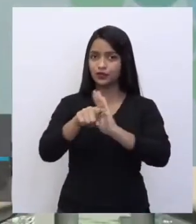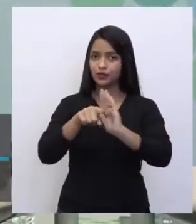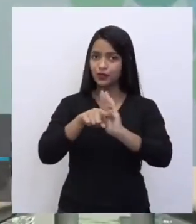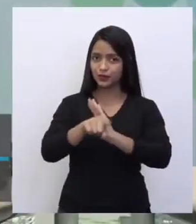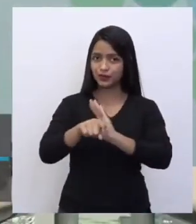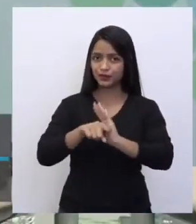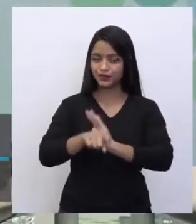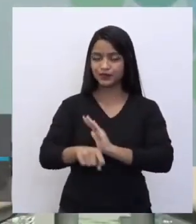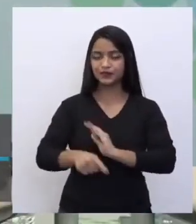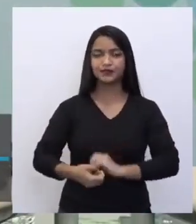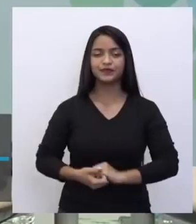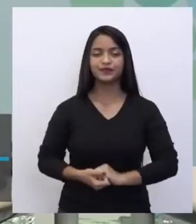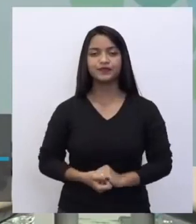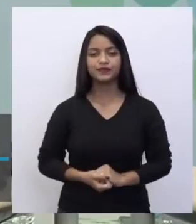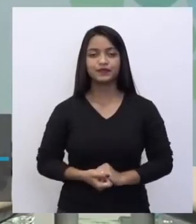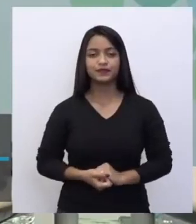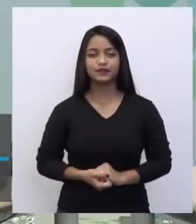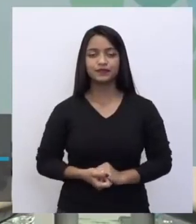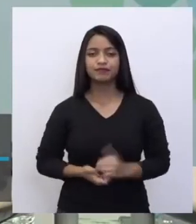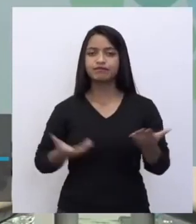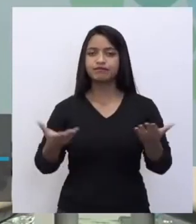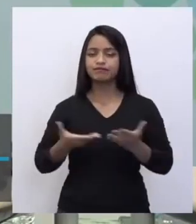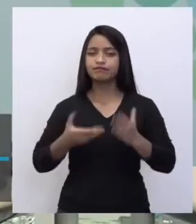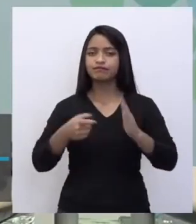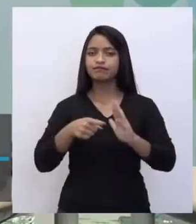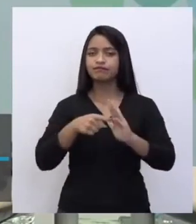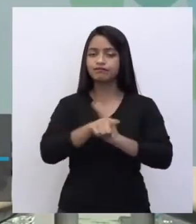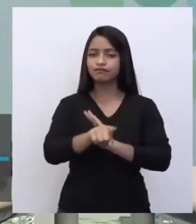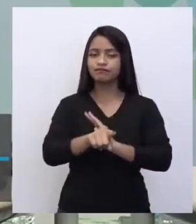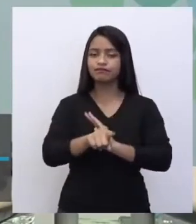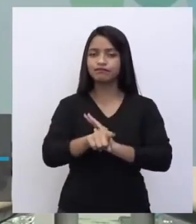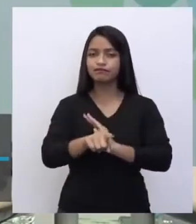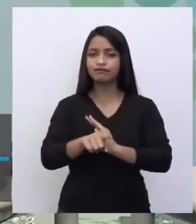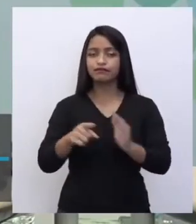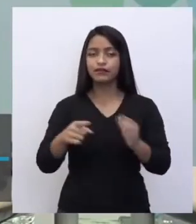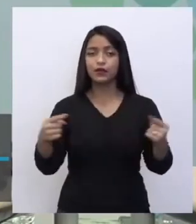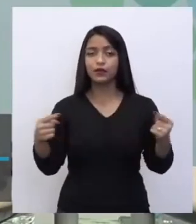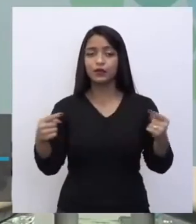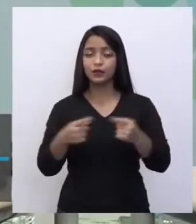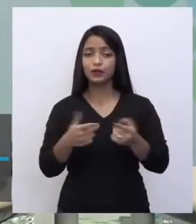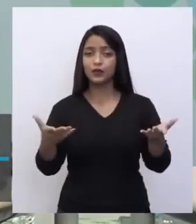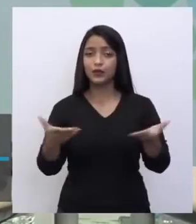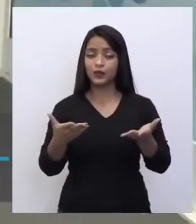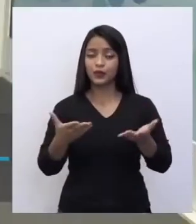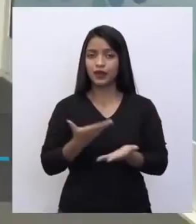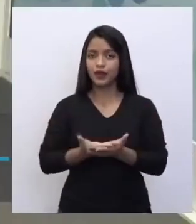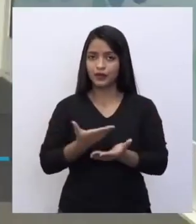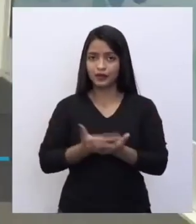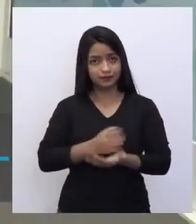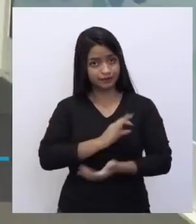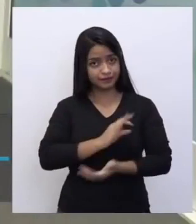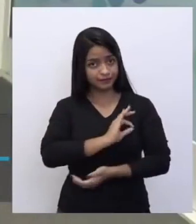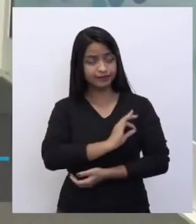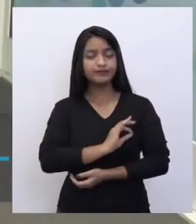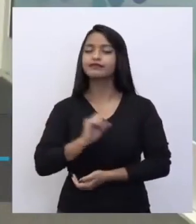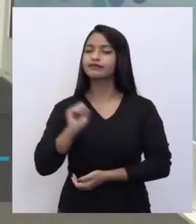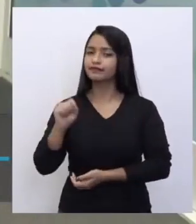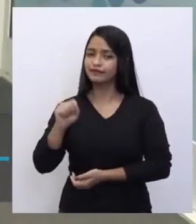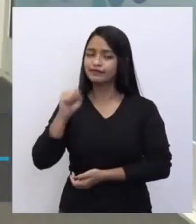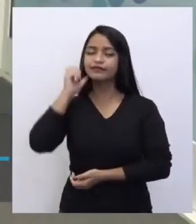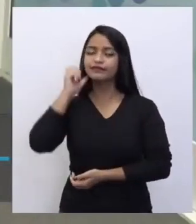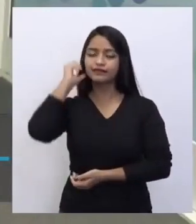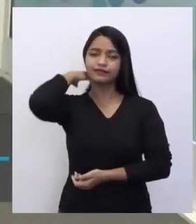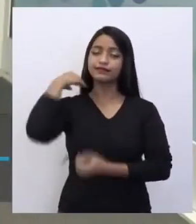questionamento agora que vai nortear essa segunda e última parte da nossa aula, né, professora? Isso. E é sempre bom